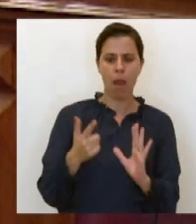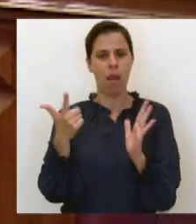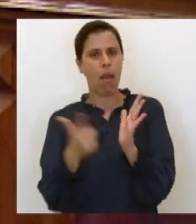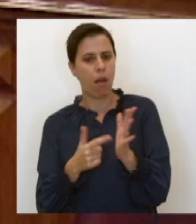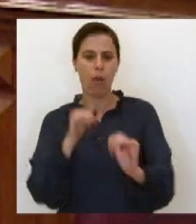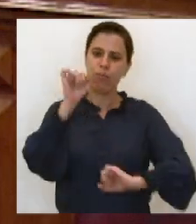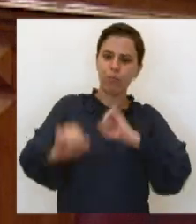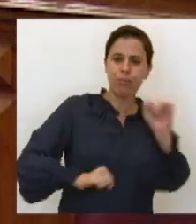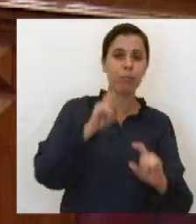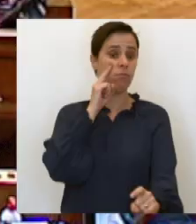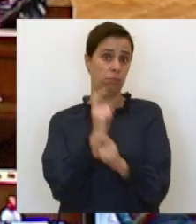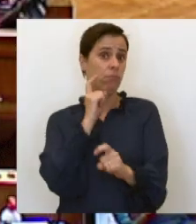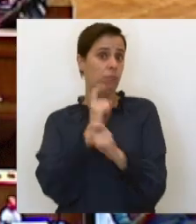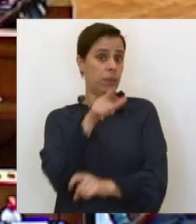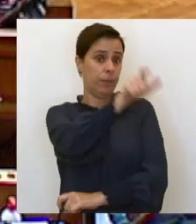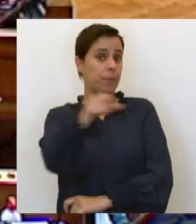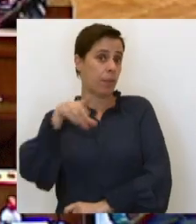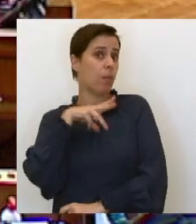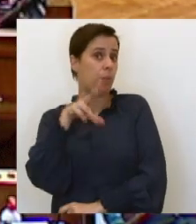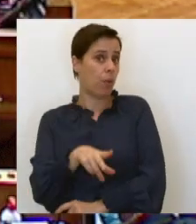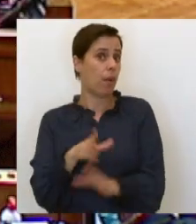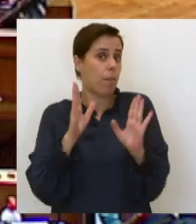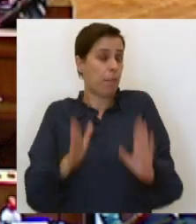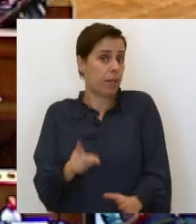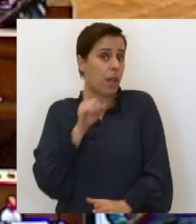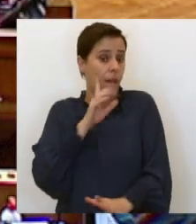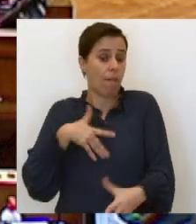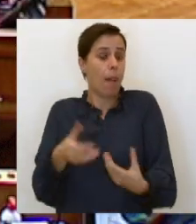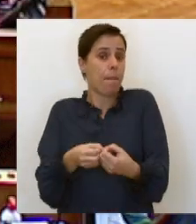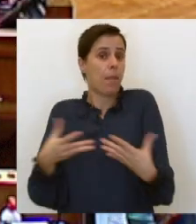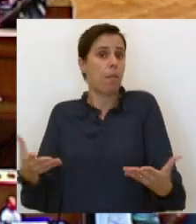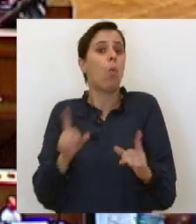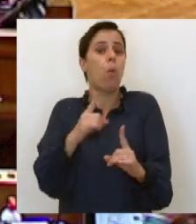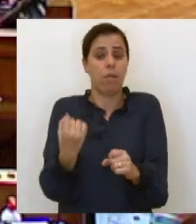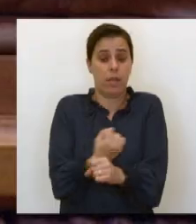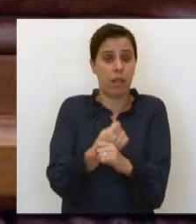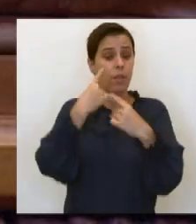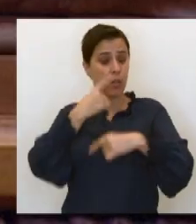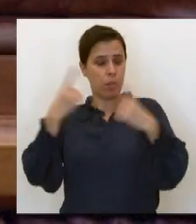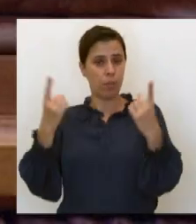às necessidades e exigências dos portugueses tem de garantir cada vez mais os